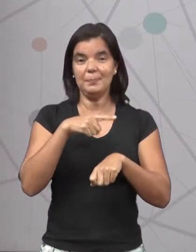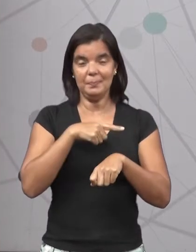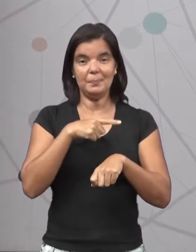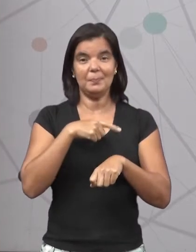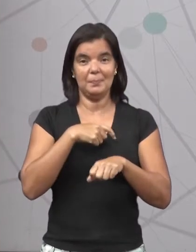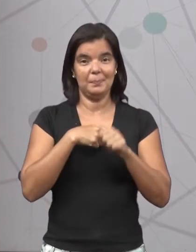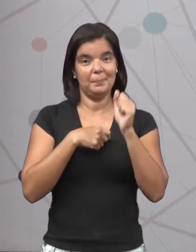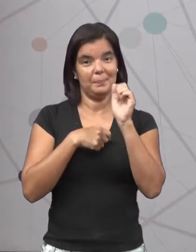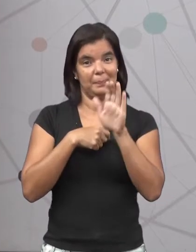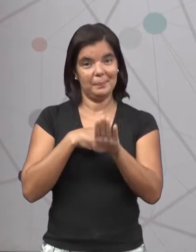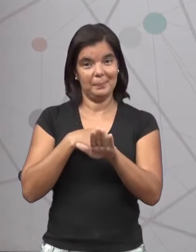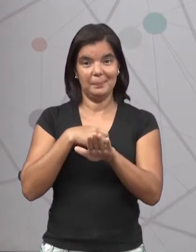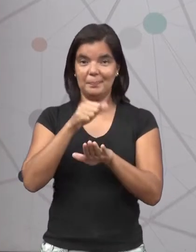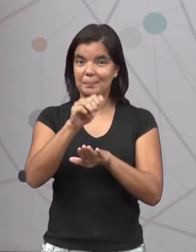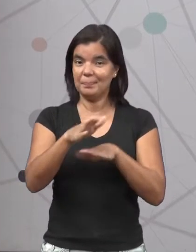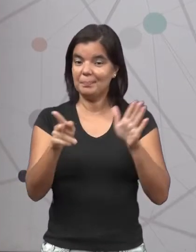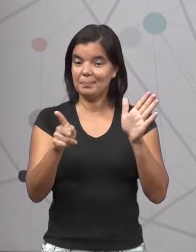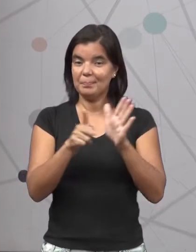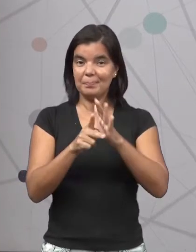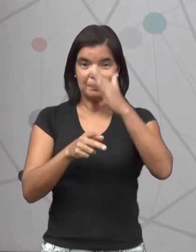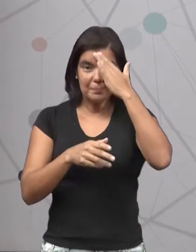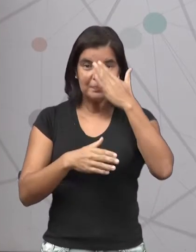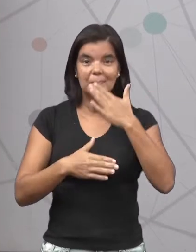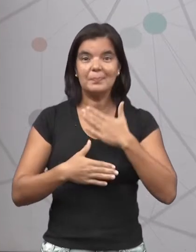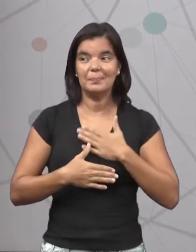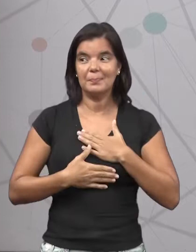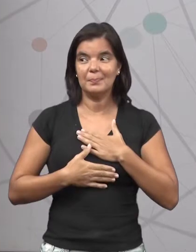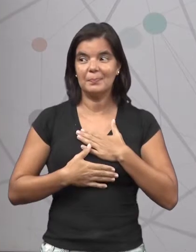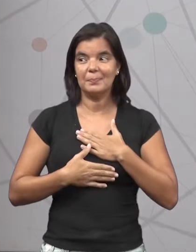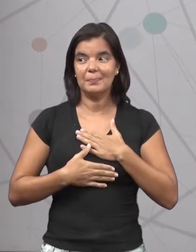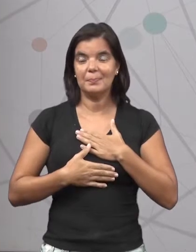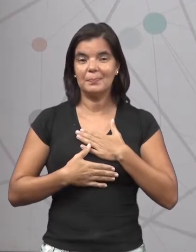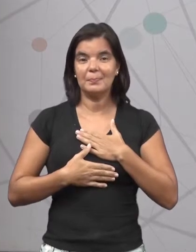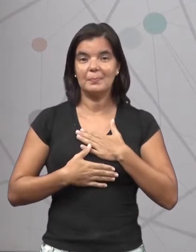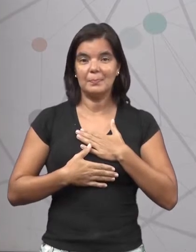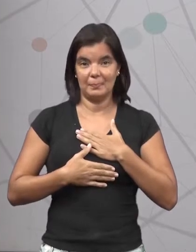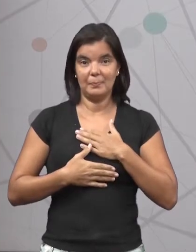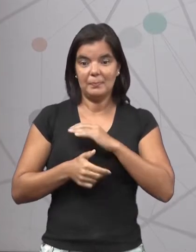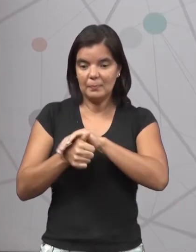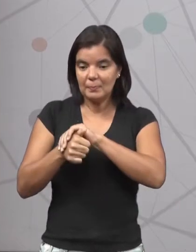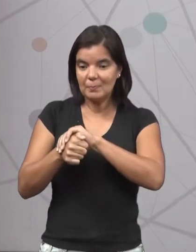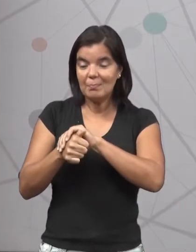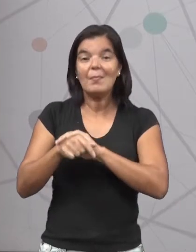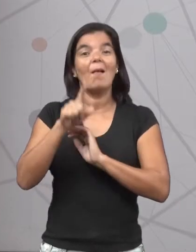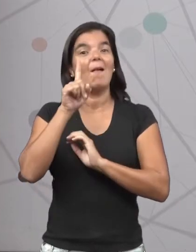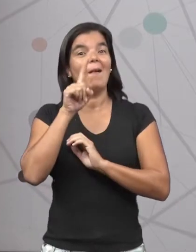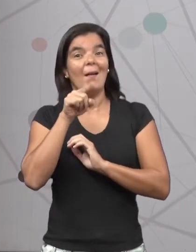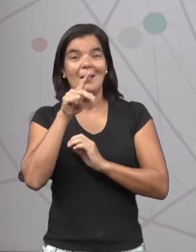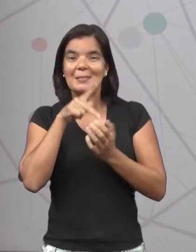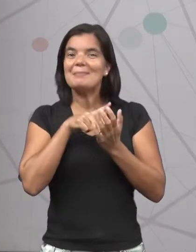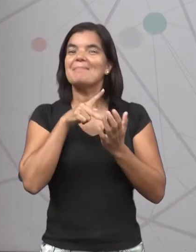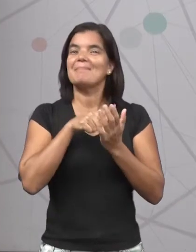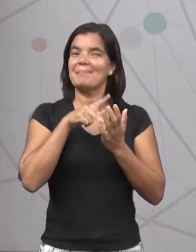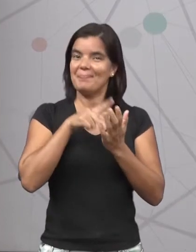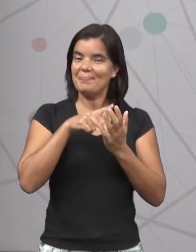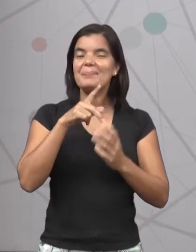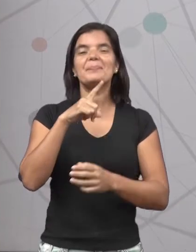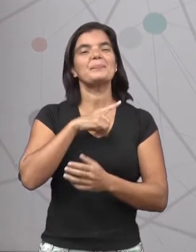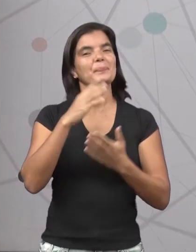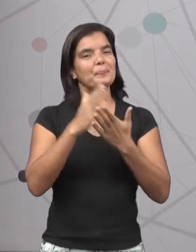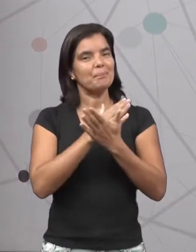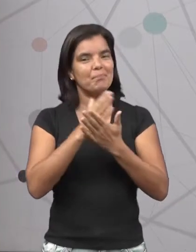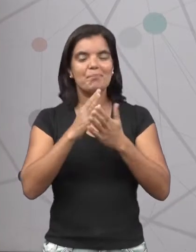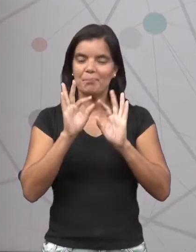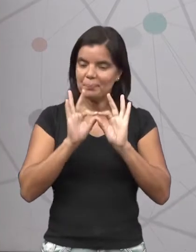fazer com as partes do nosso corpo? E a tartaruga disse: É verdade, temos